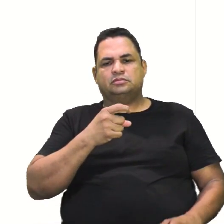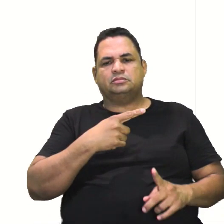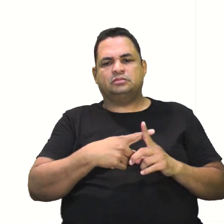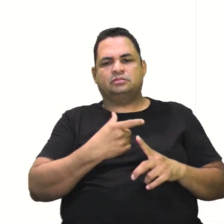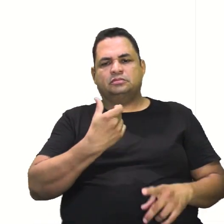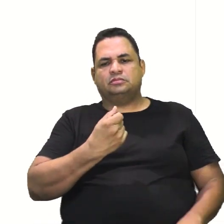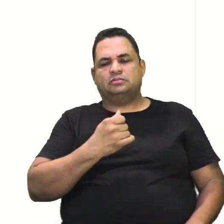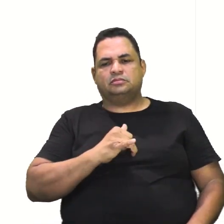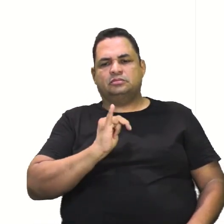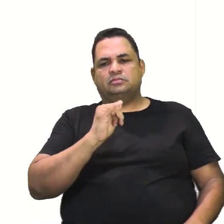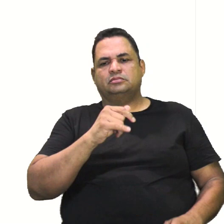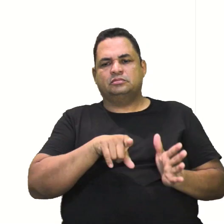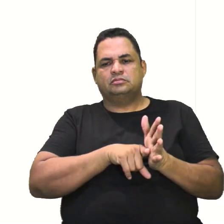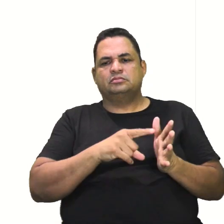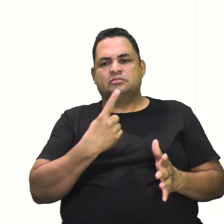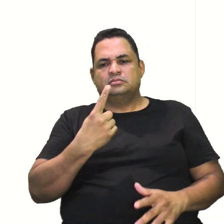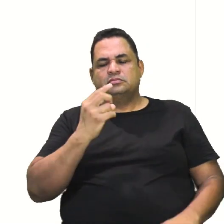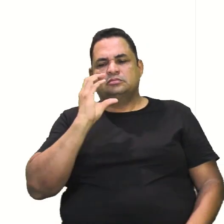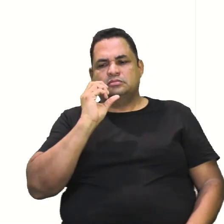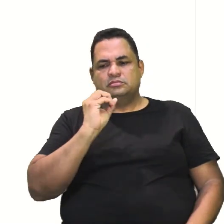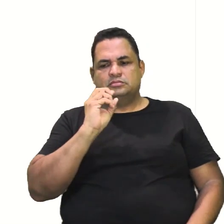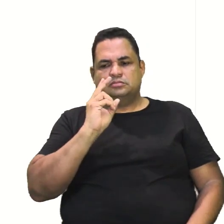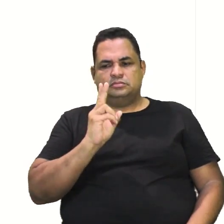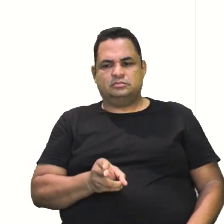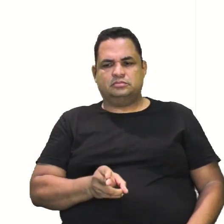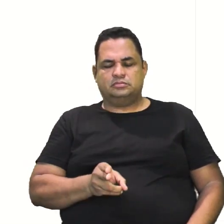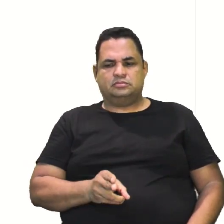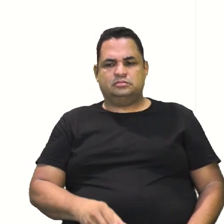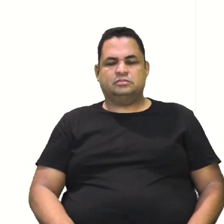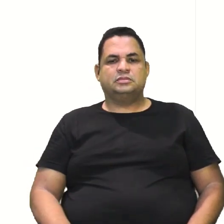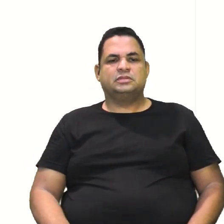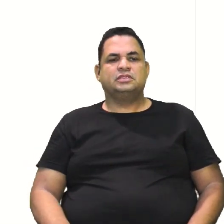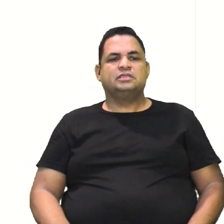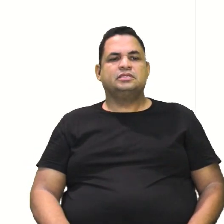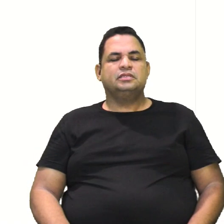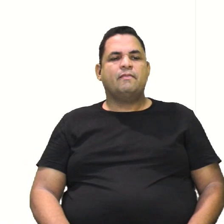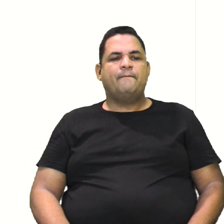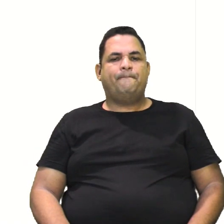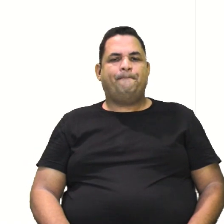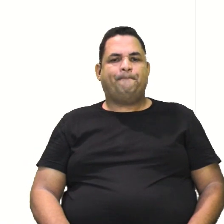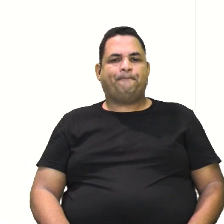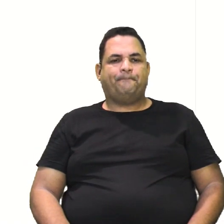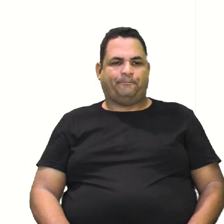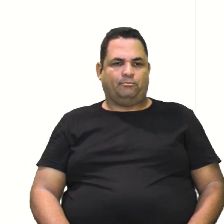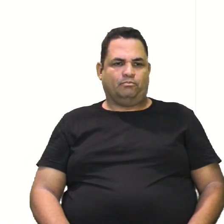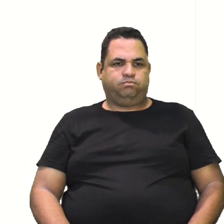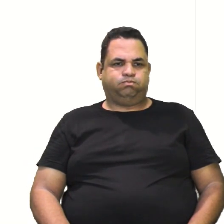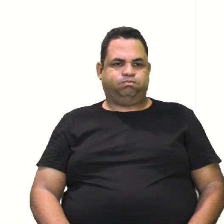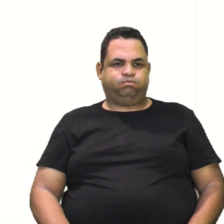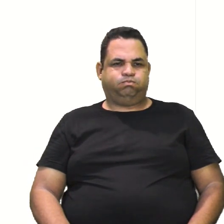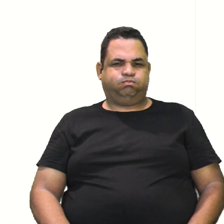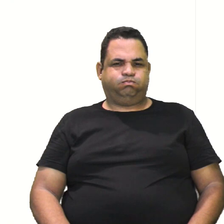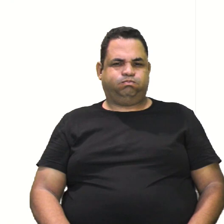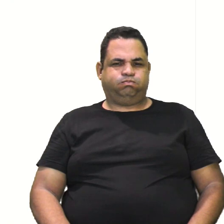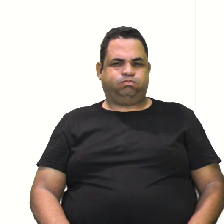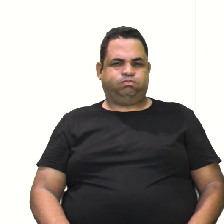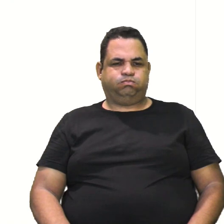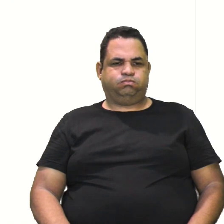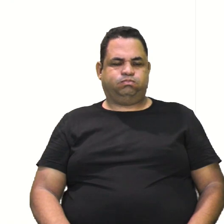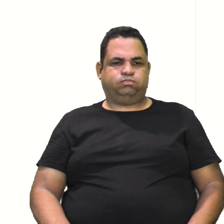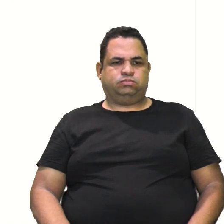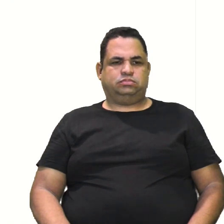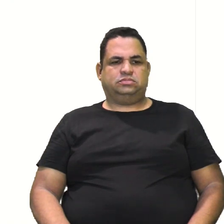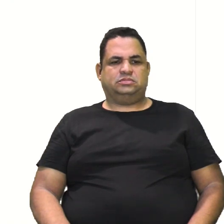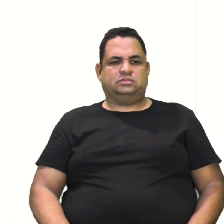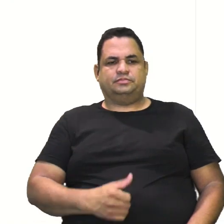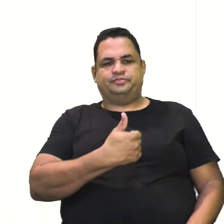mais 6y menos 1 igual a 0. A gente sabe que tem que isolar y, né? Então vamos lá, um pouquinho. Então